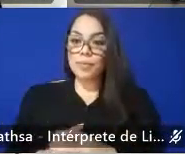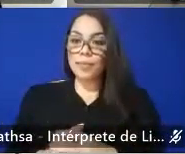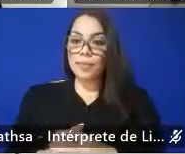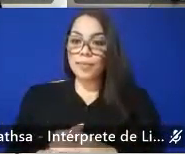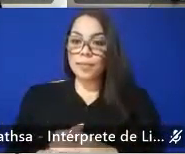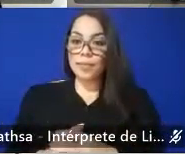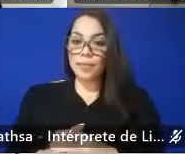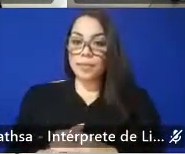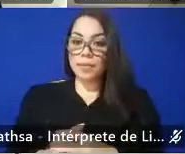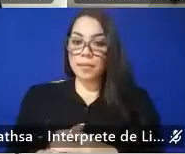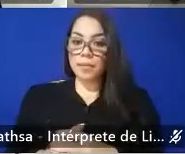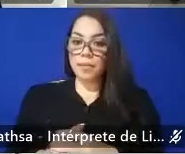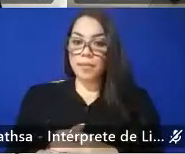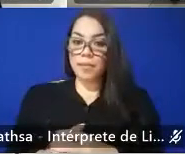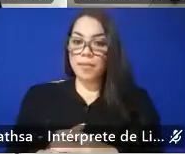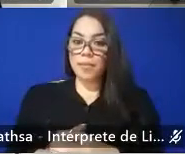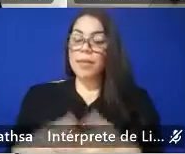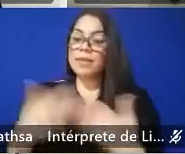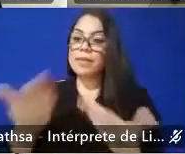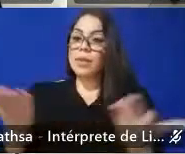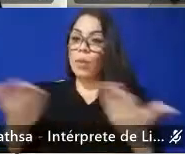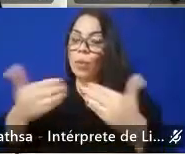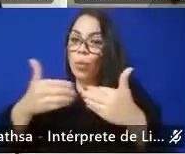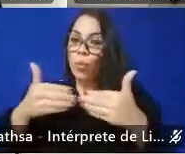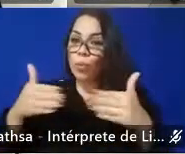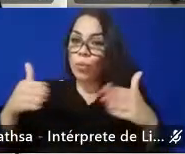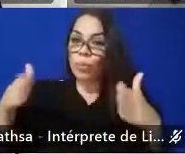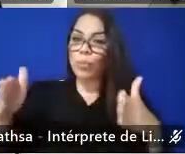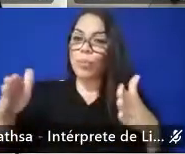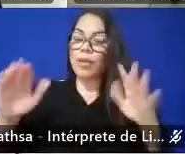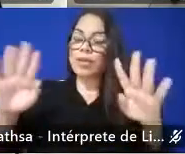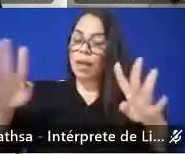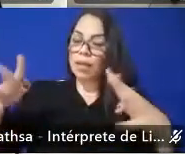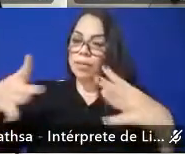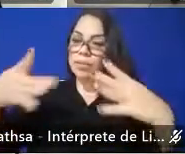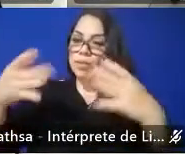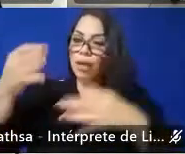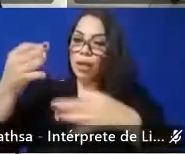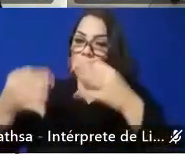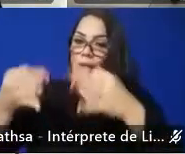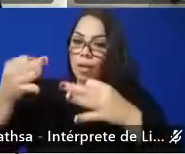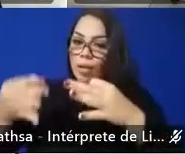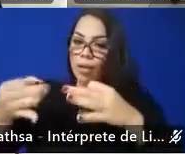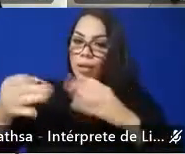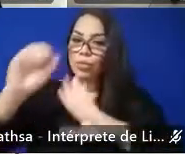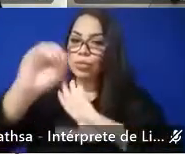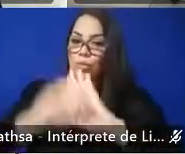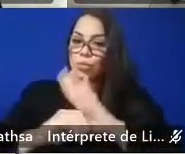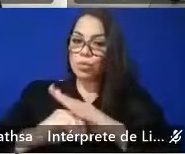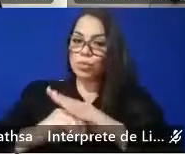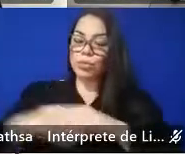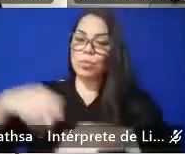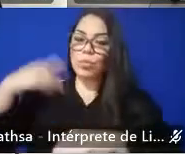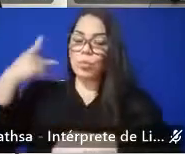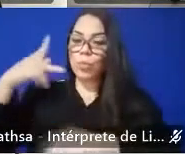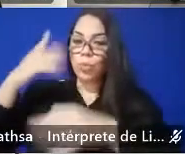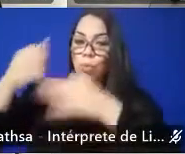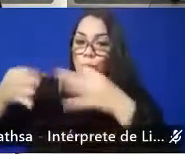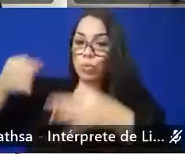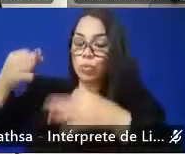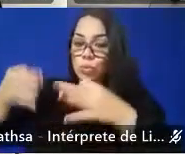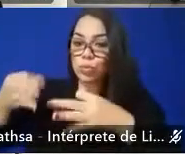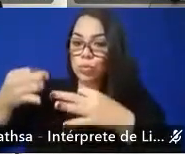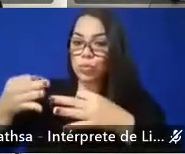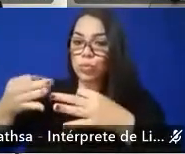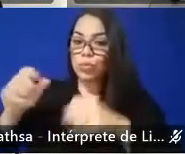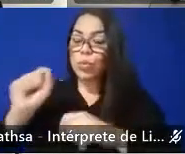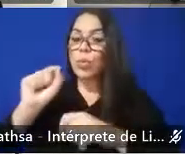e declarou aberta a sessão solene do órgão especial do colégio de Procuradores mexerica em que se dará